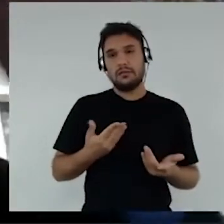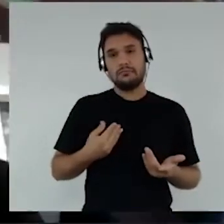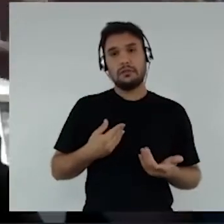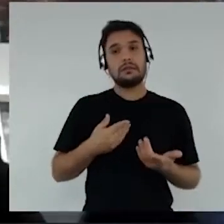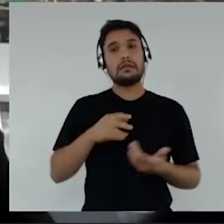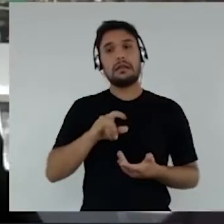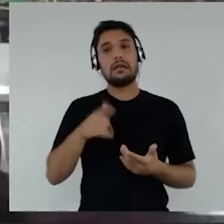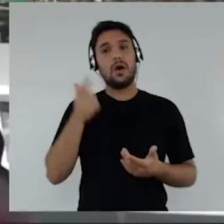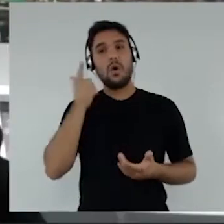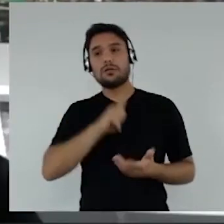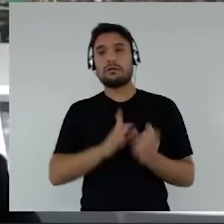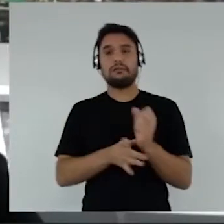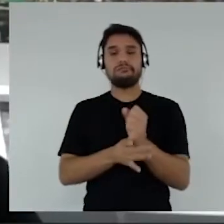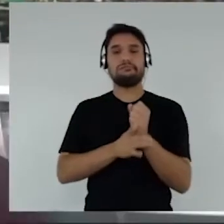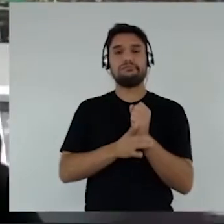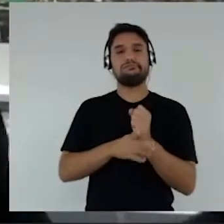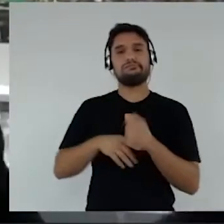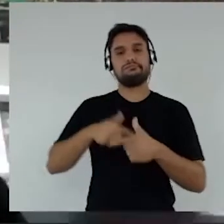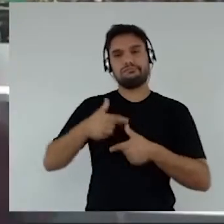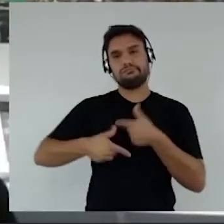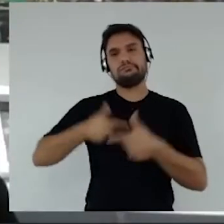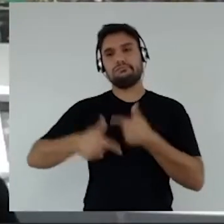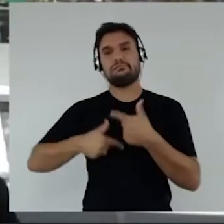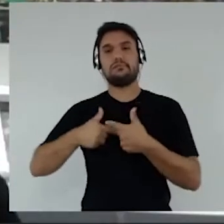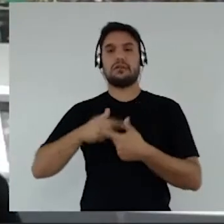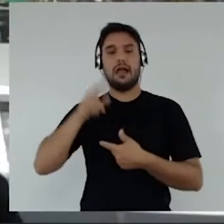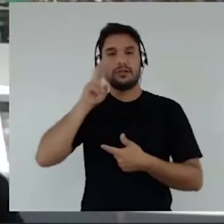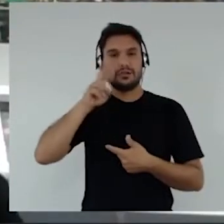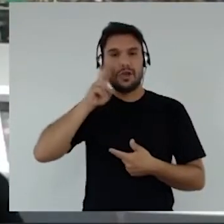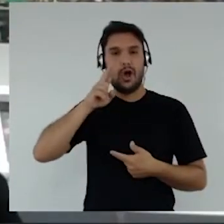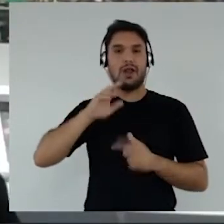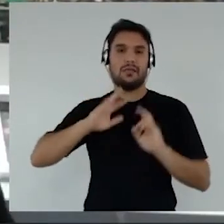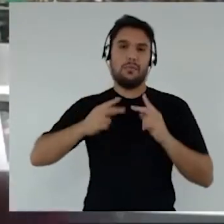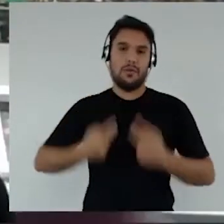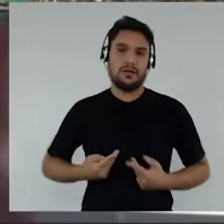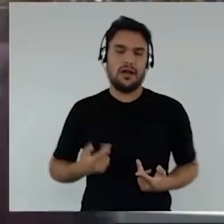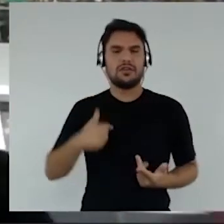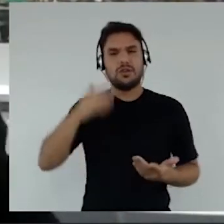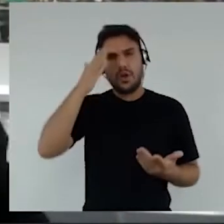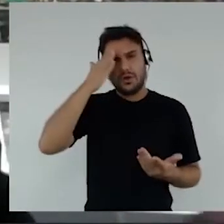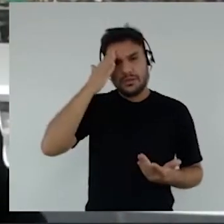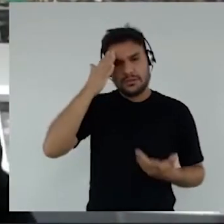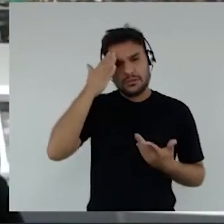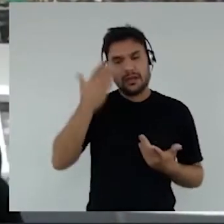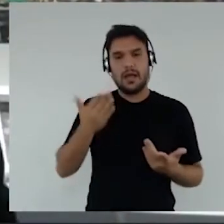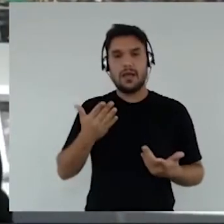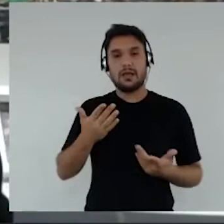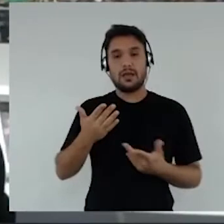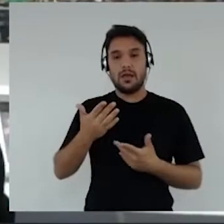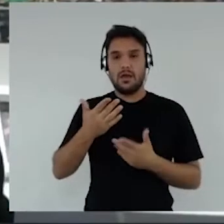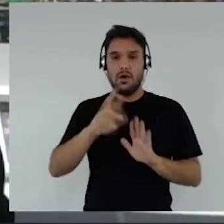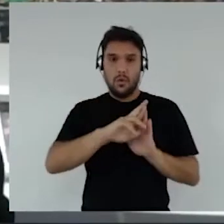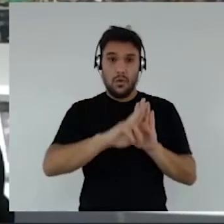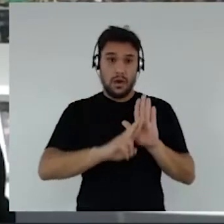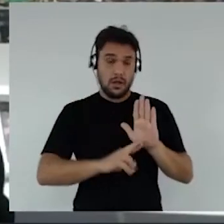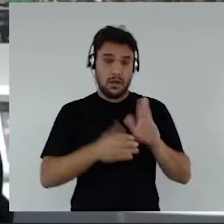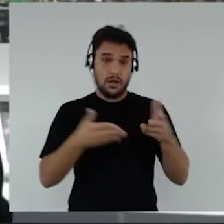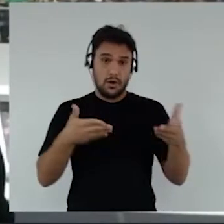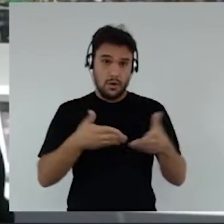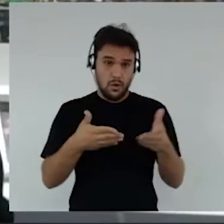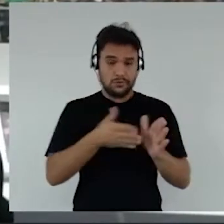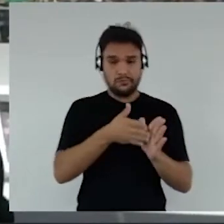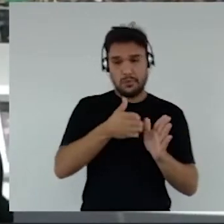foram conquistados a duras penas na história da humanidade, né? Eu sei que o rito tal qual previsto hoje, ela